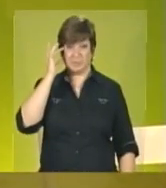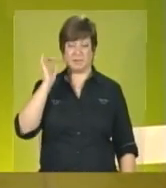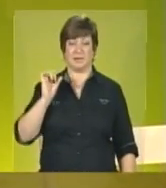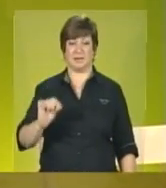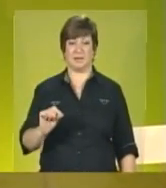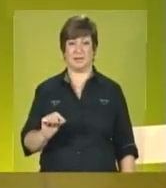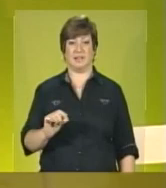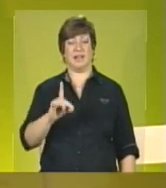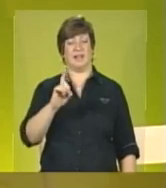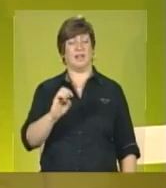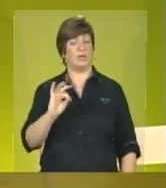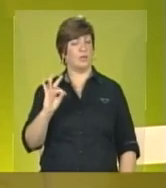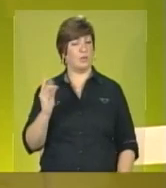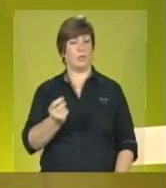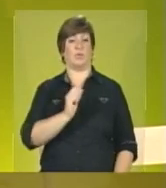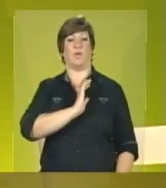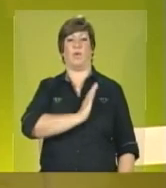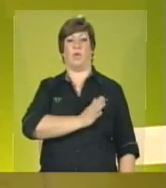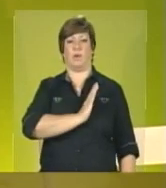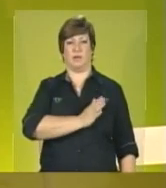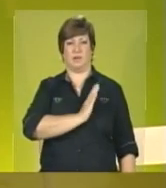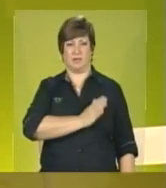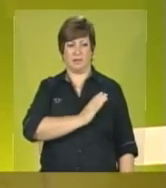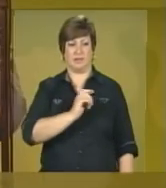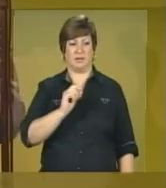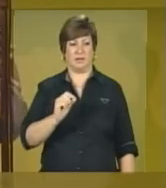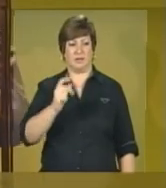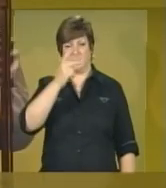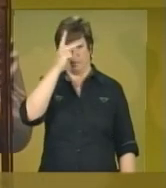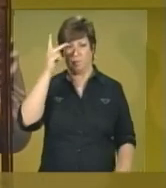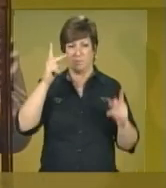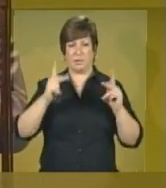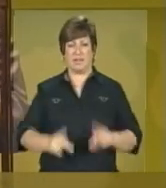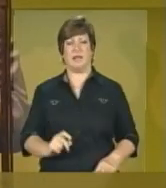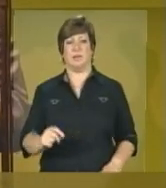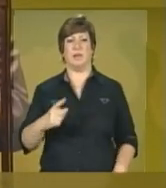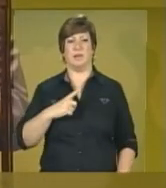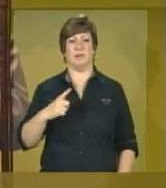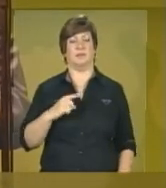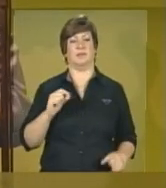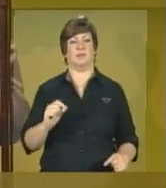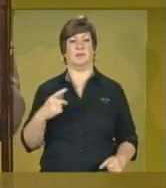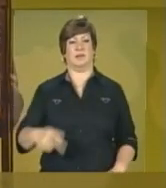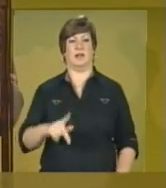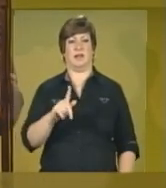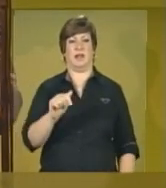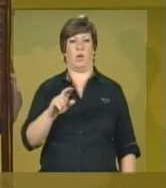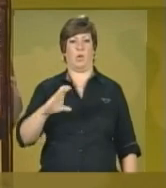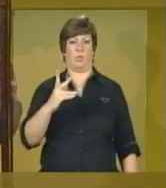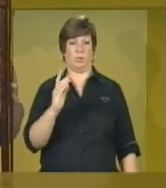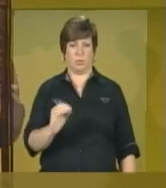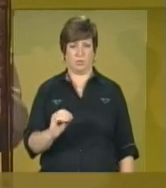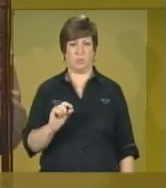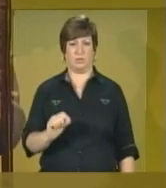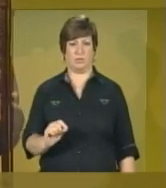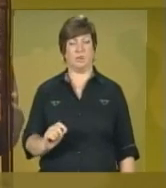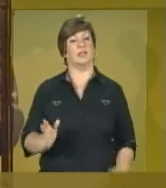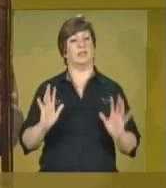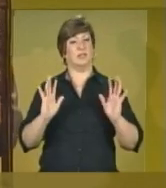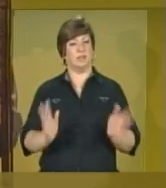de todo o coração do povo gaúcho. Já foi